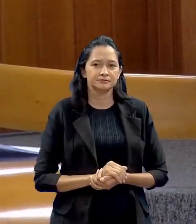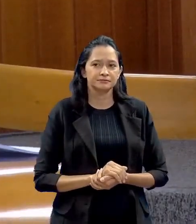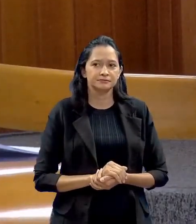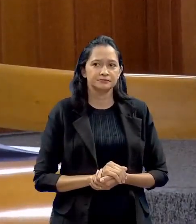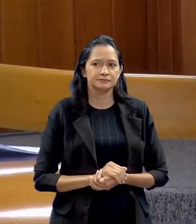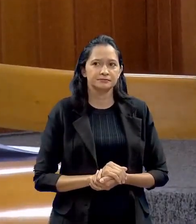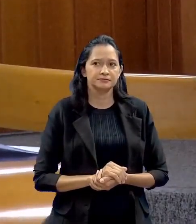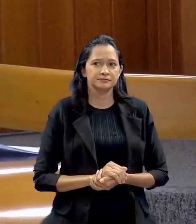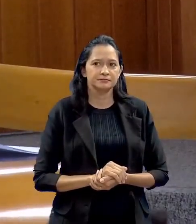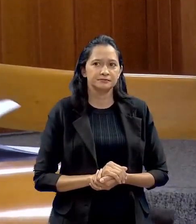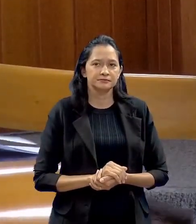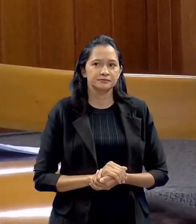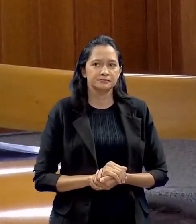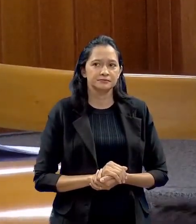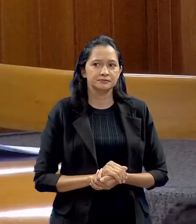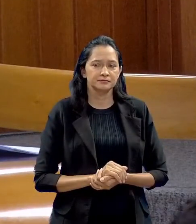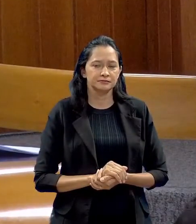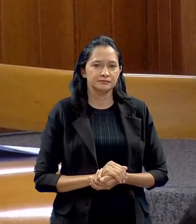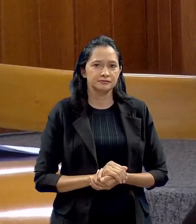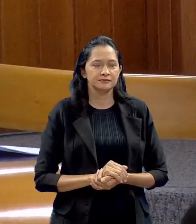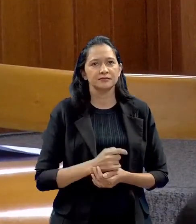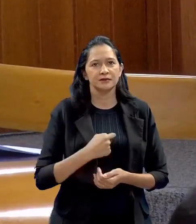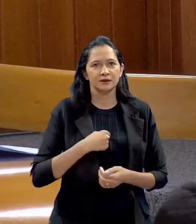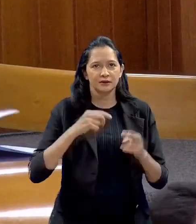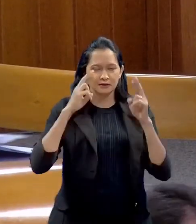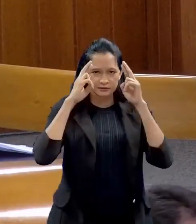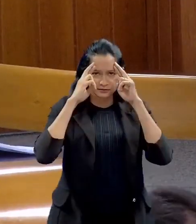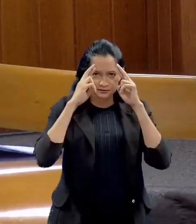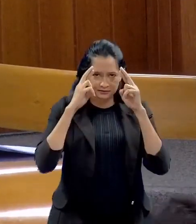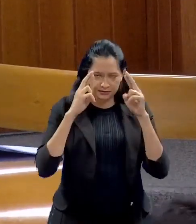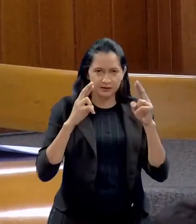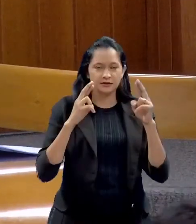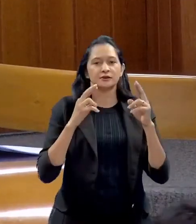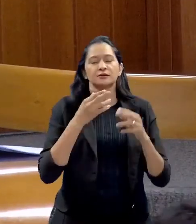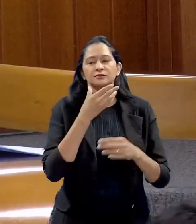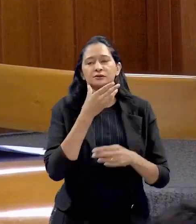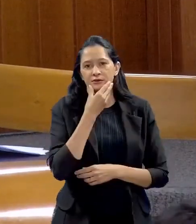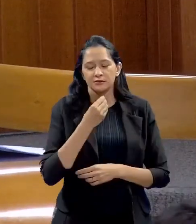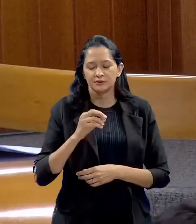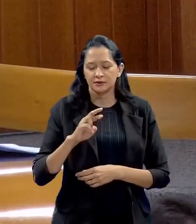pelo, posso falar hoje, ex-secretário Ricardo Fortunato,